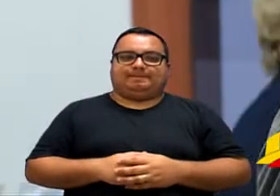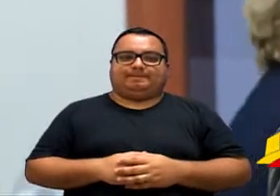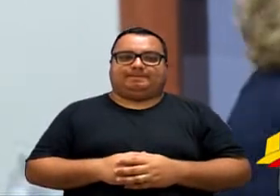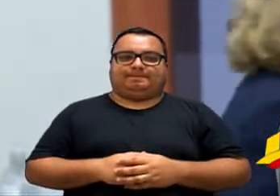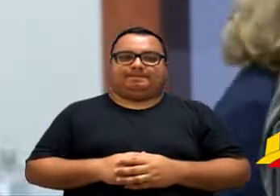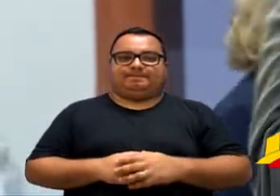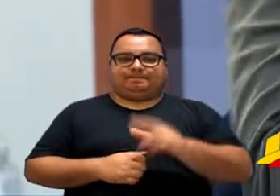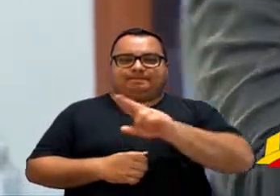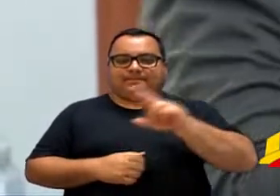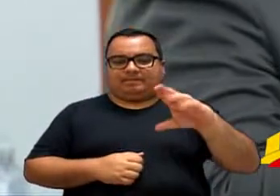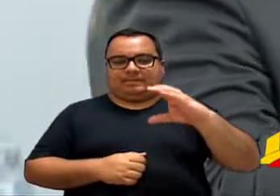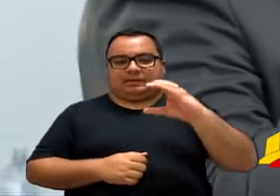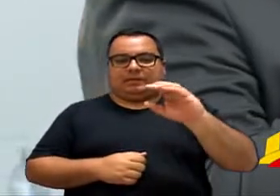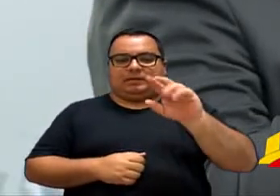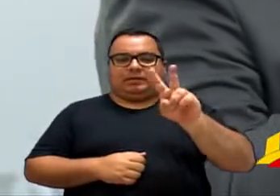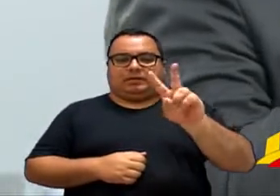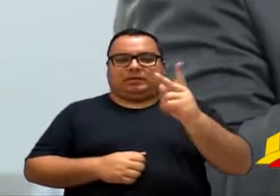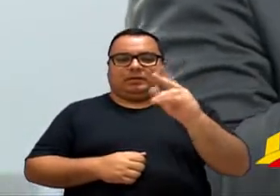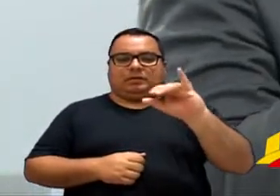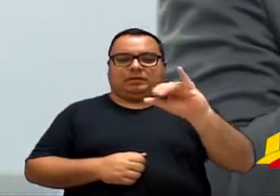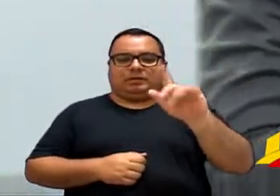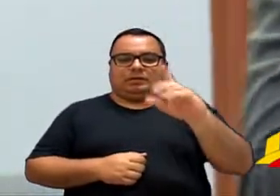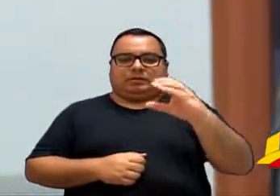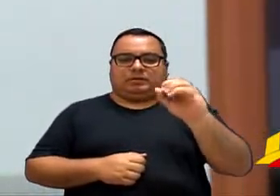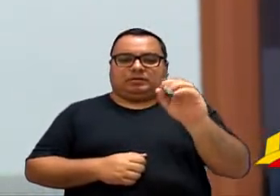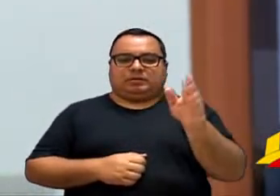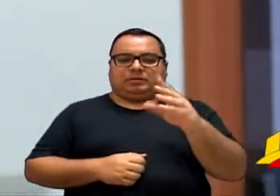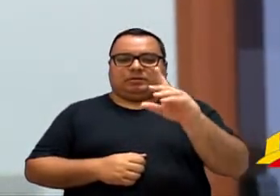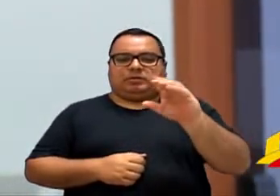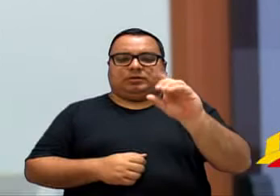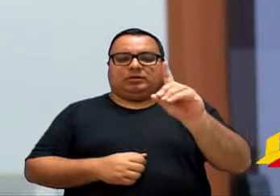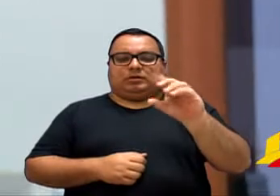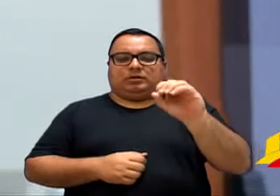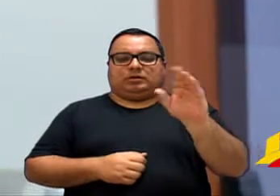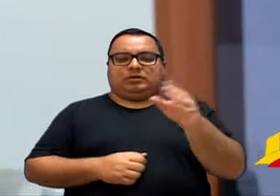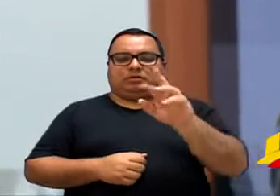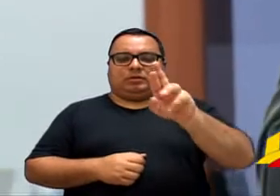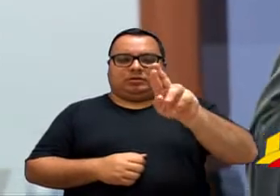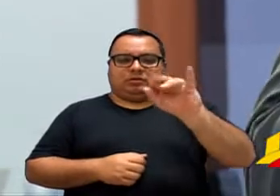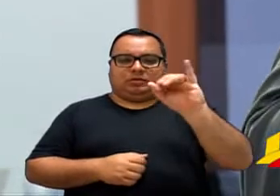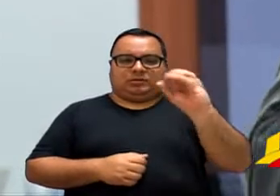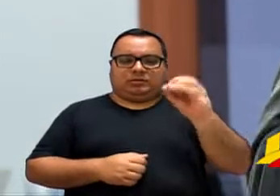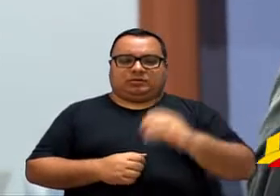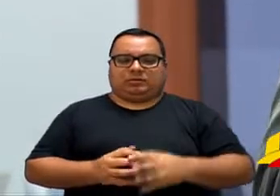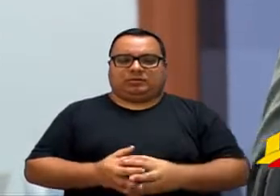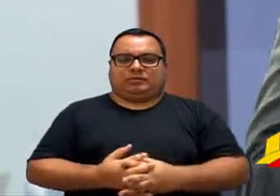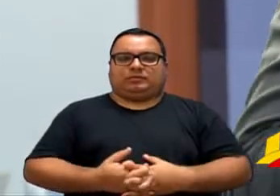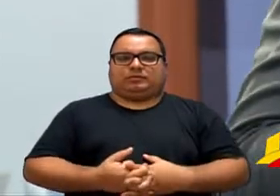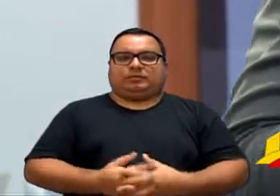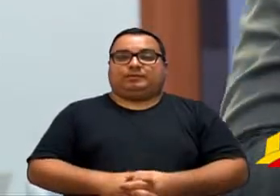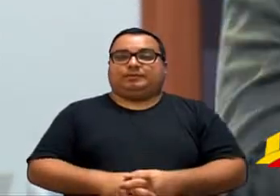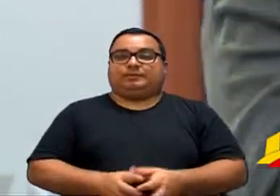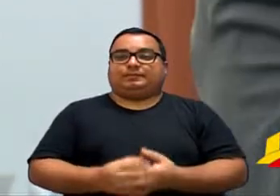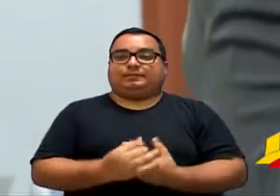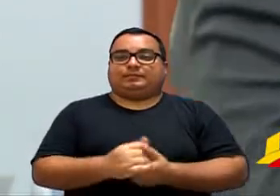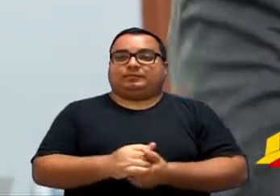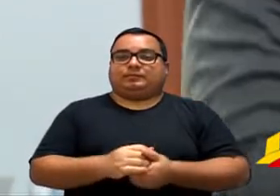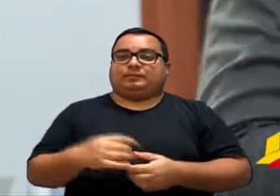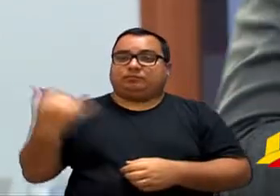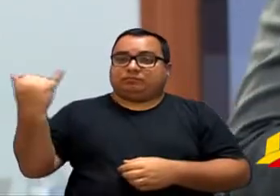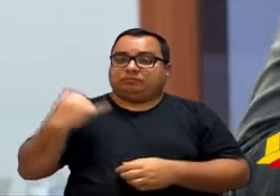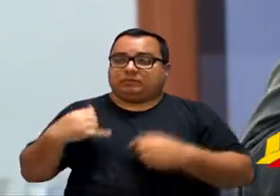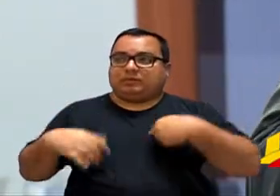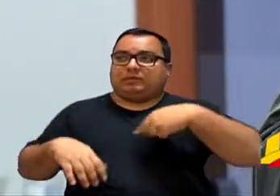Rio Chico do rio aqui ó perdoe Fiquei até nervoso porque vem aqui ó uma uma colega aqui agora falar